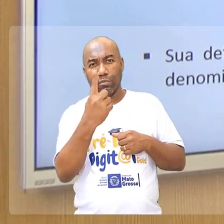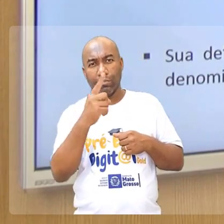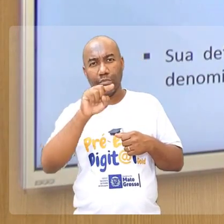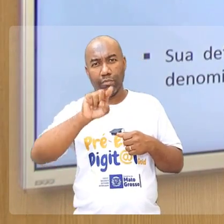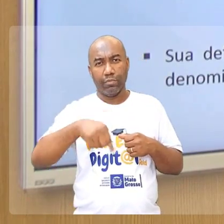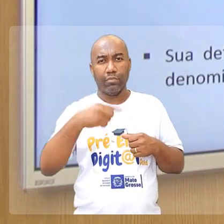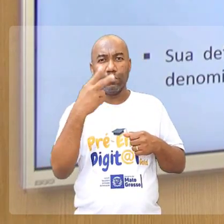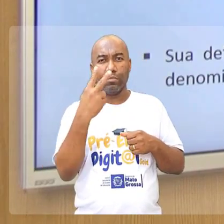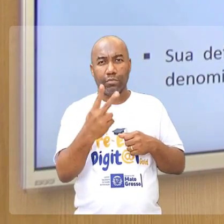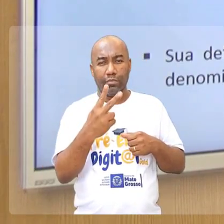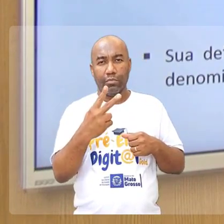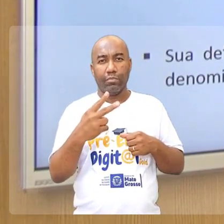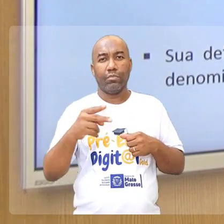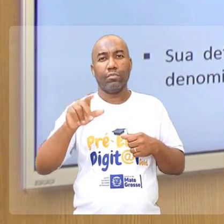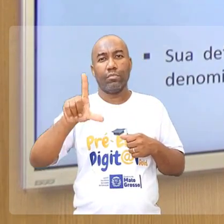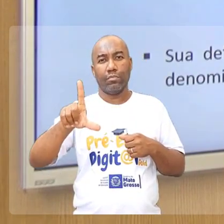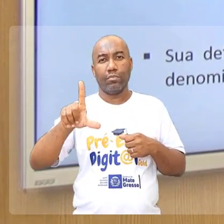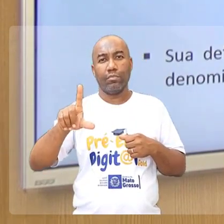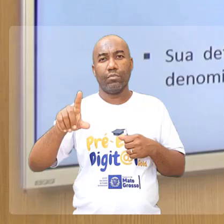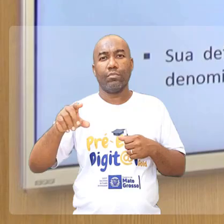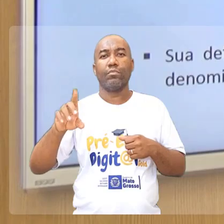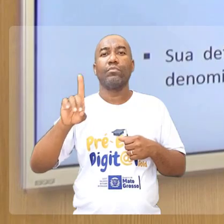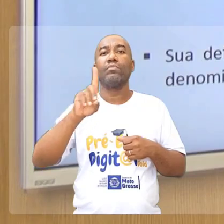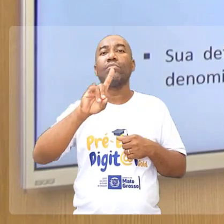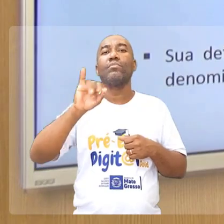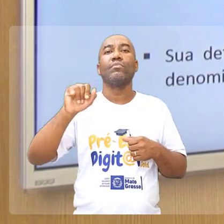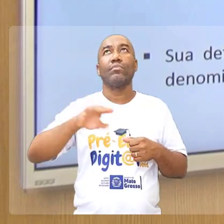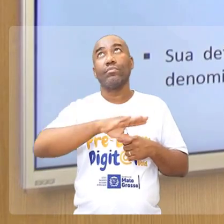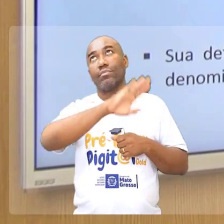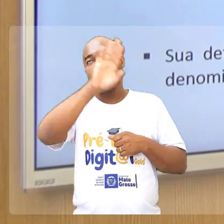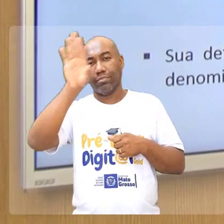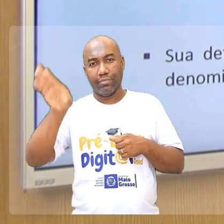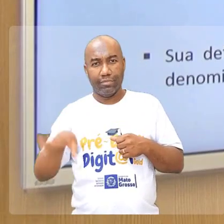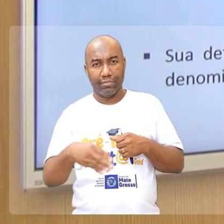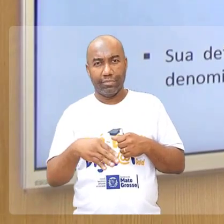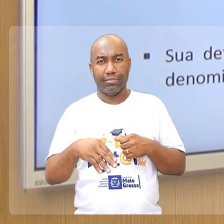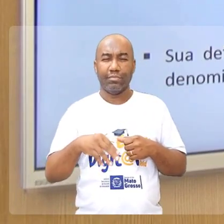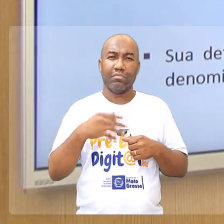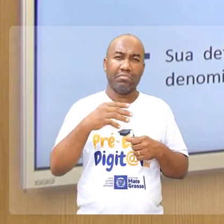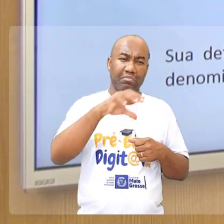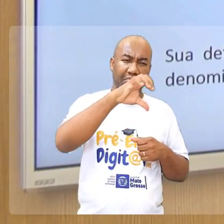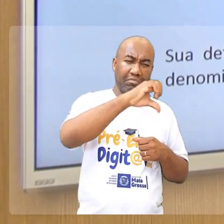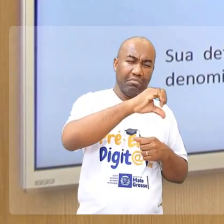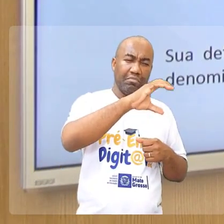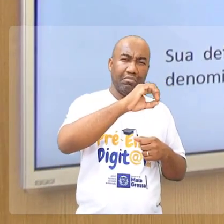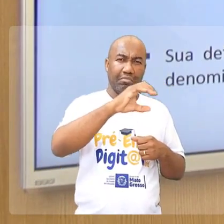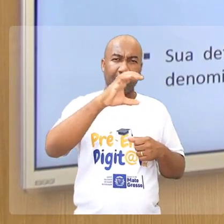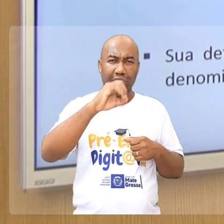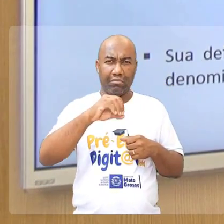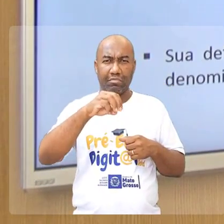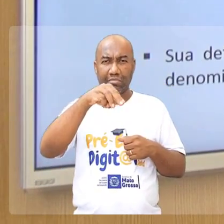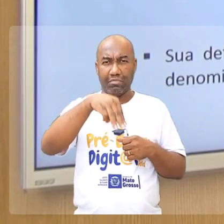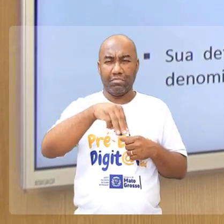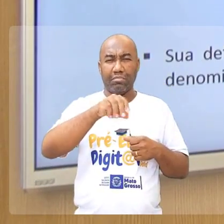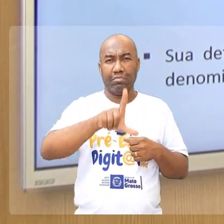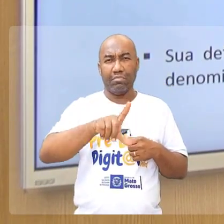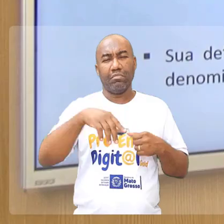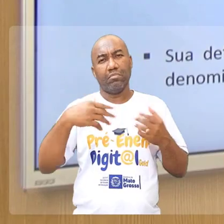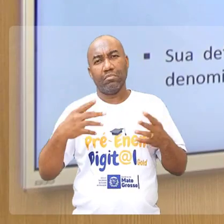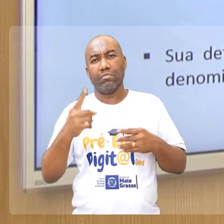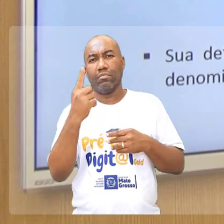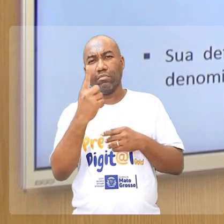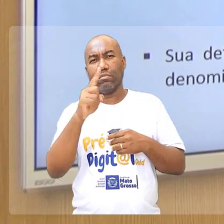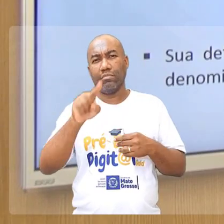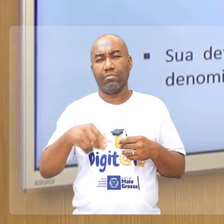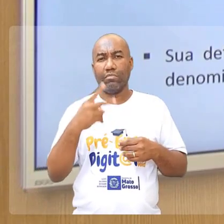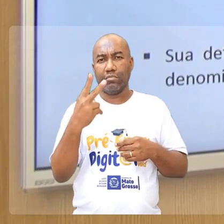1,2 litros de urina por dia. De 900 ml a 1,2 litros de urina. Uma pessoa que